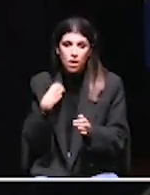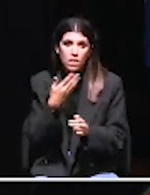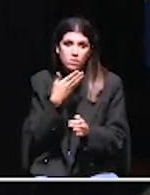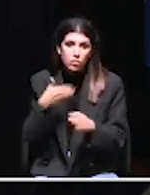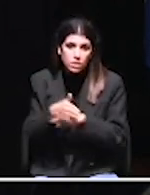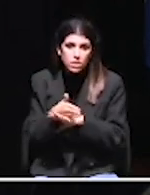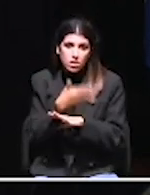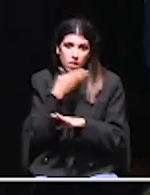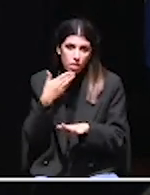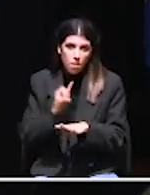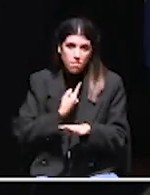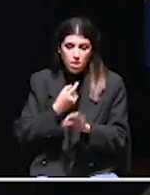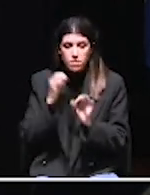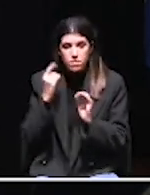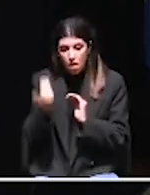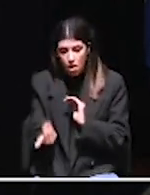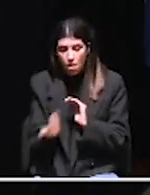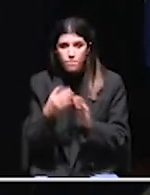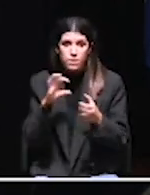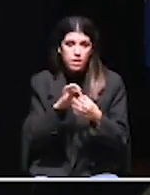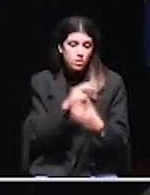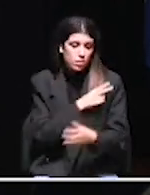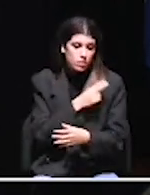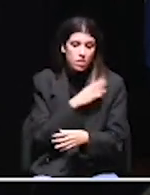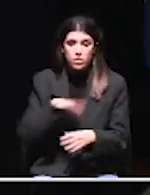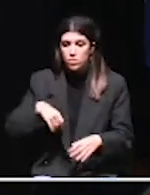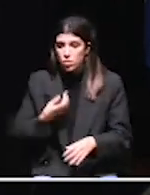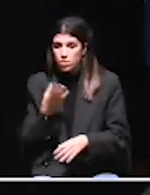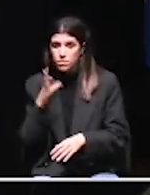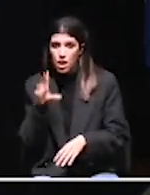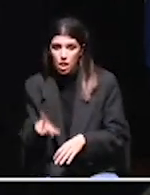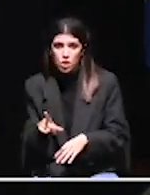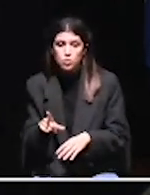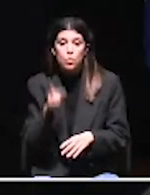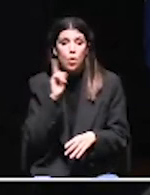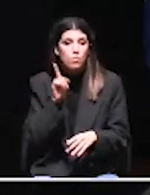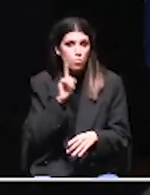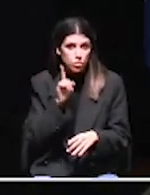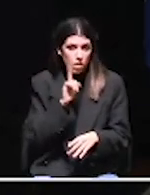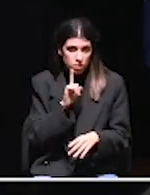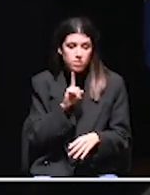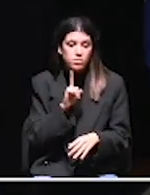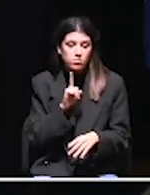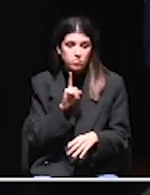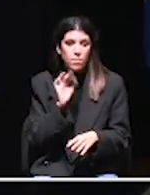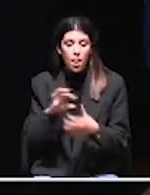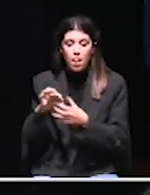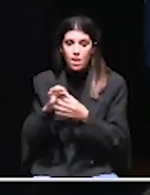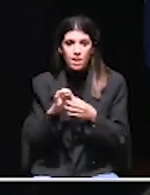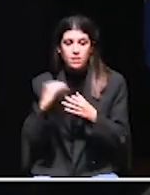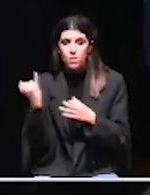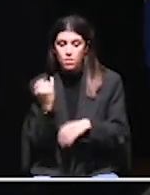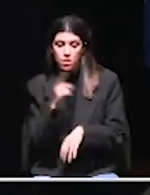facto, assegurada. E aqui a ligação às universidades, à Santa Casa Misericórdia, tem um papel importante e que pode ser aprofundado. Mas a ligação a